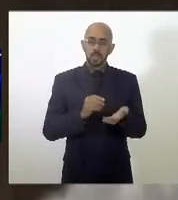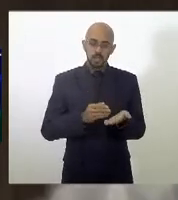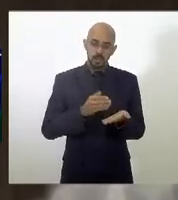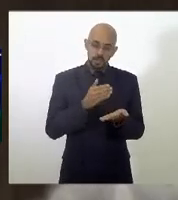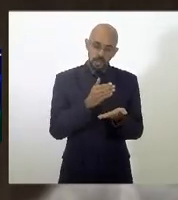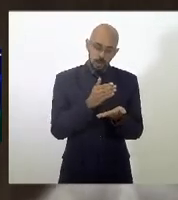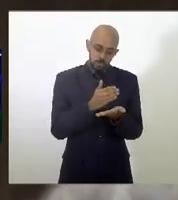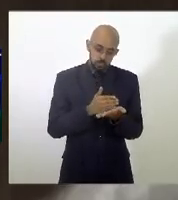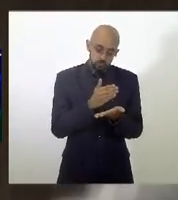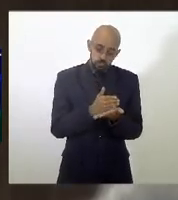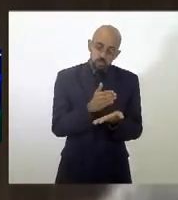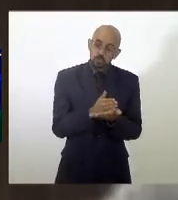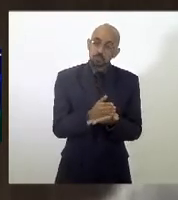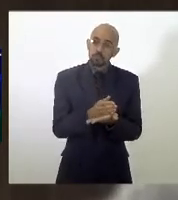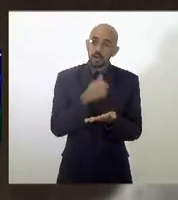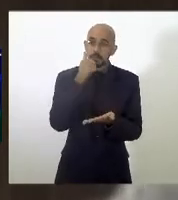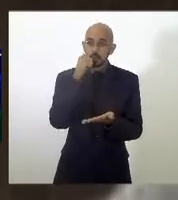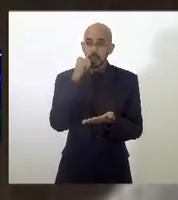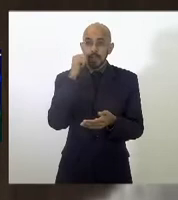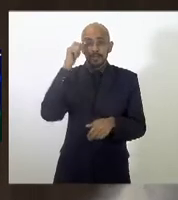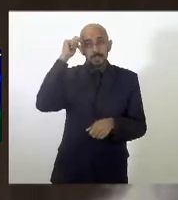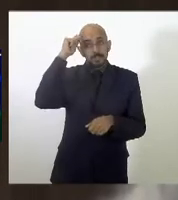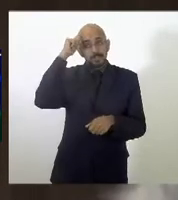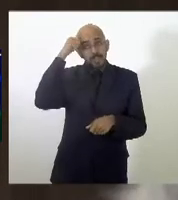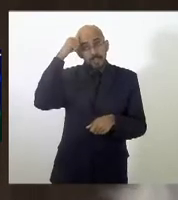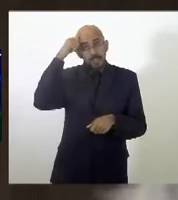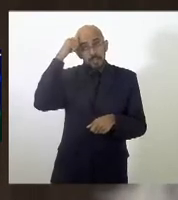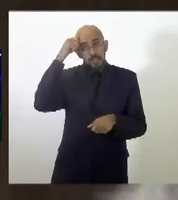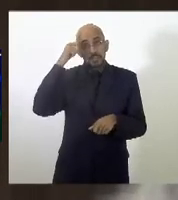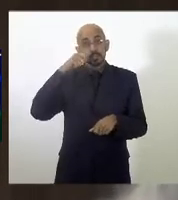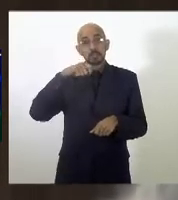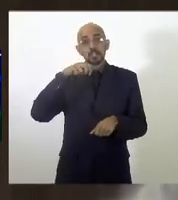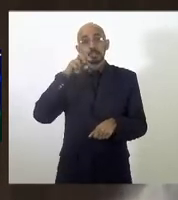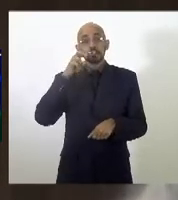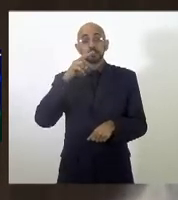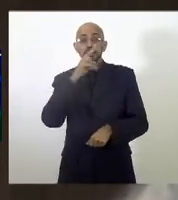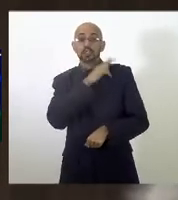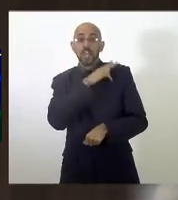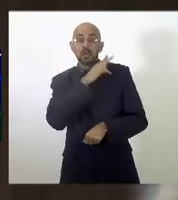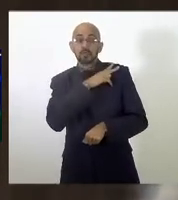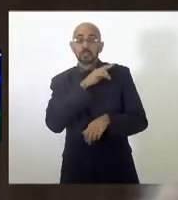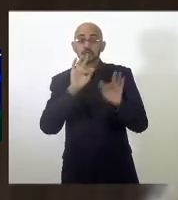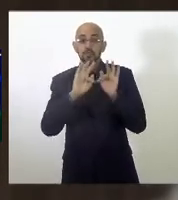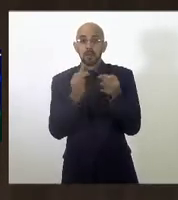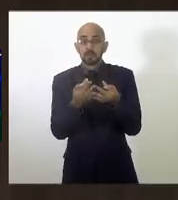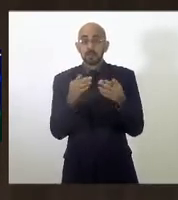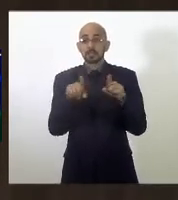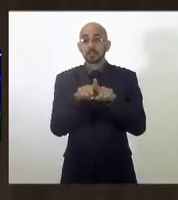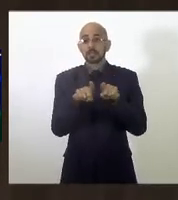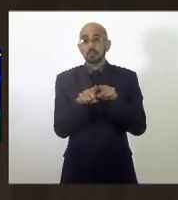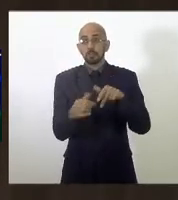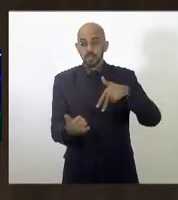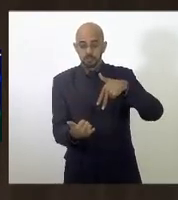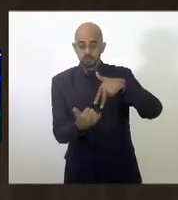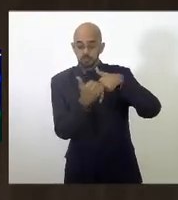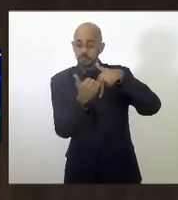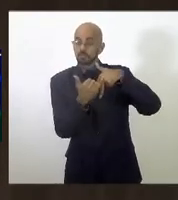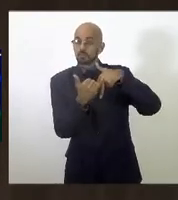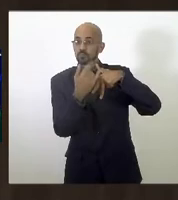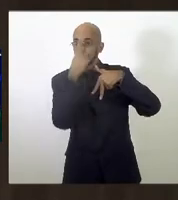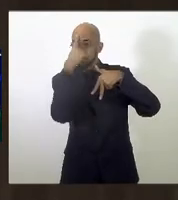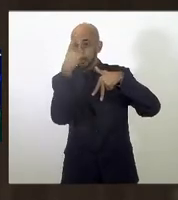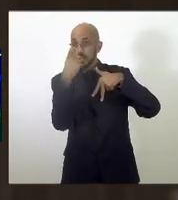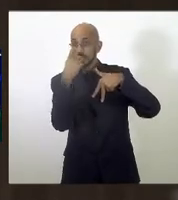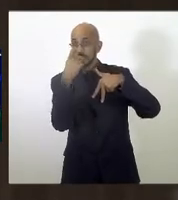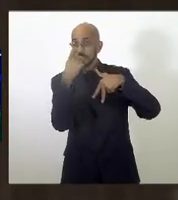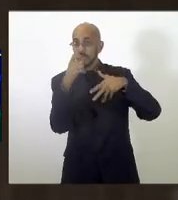crédito, não só para mulheres negras, para mulheres chefes de família e para mulheres vítimas de violência. Mas, mas é meramente autorizativo. Mas no